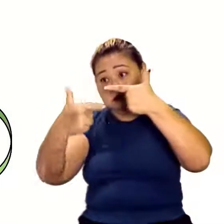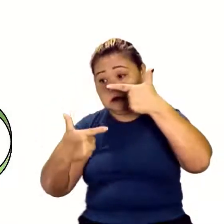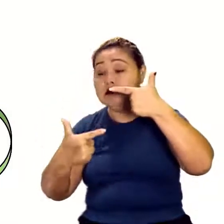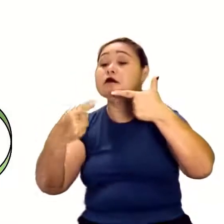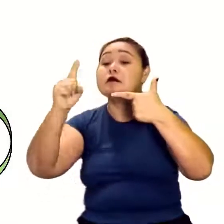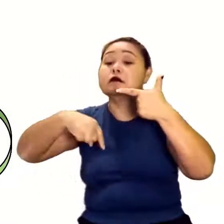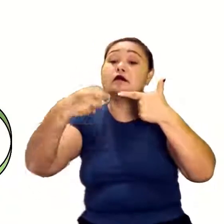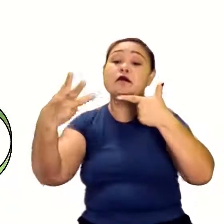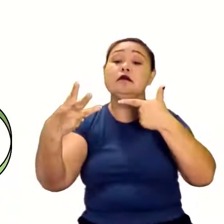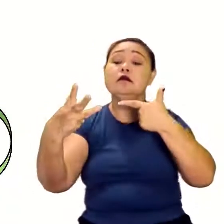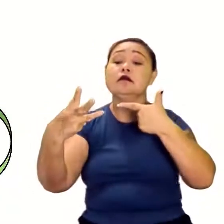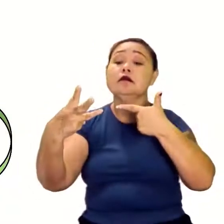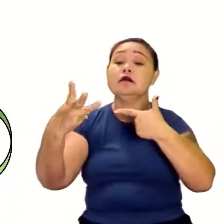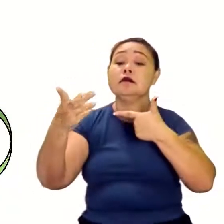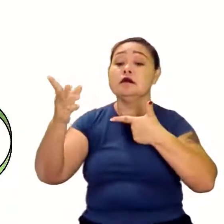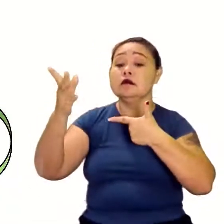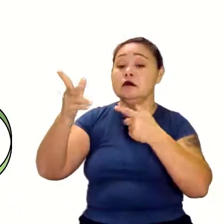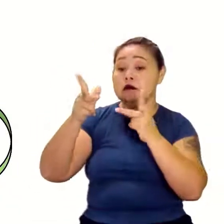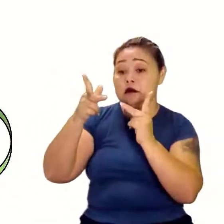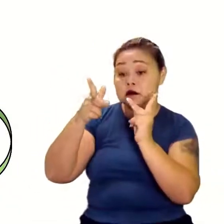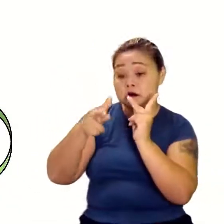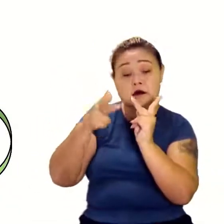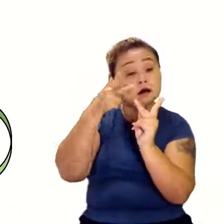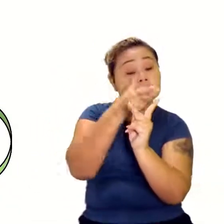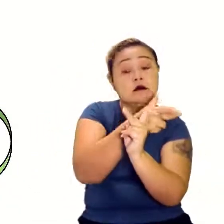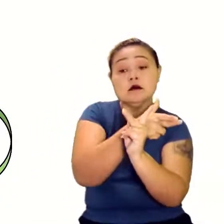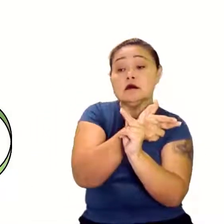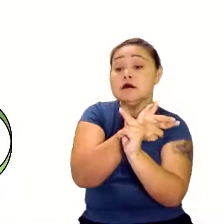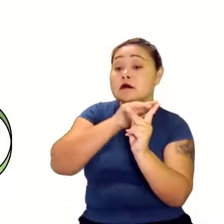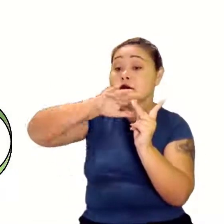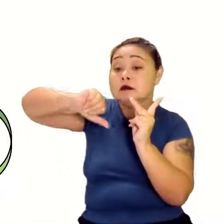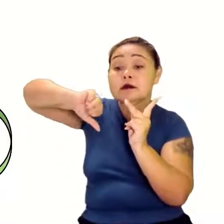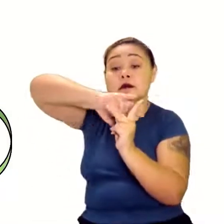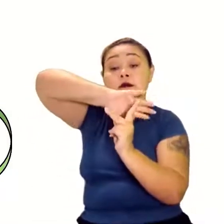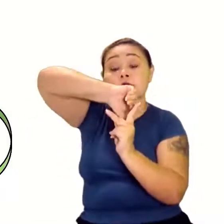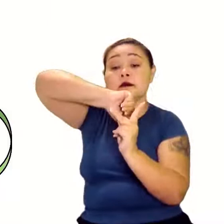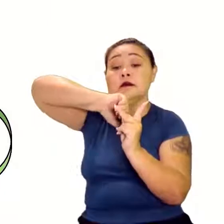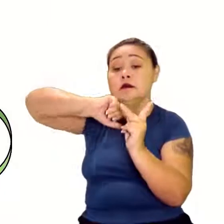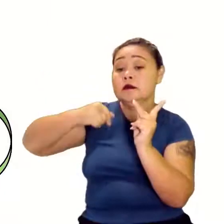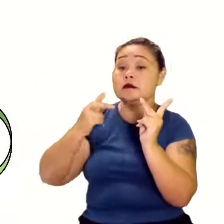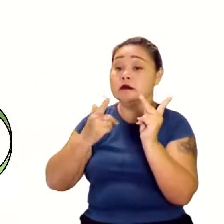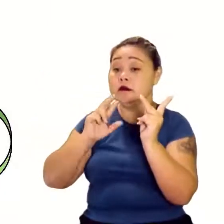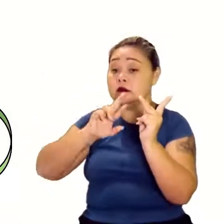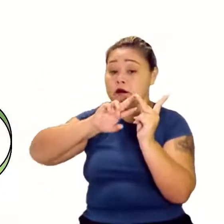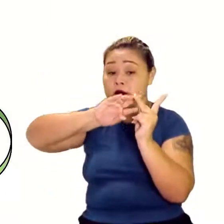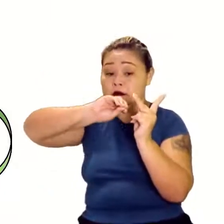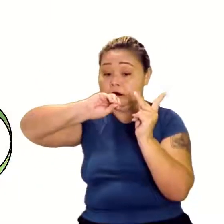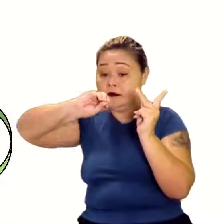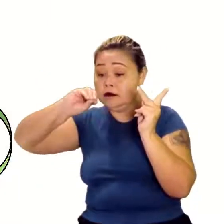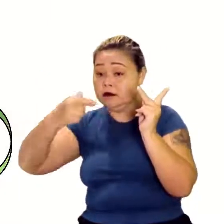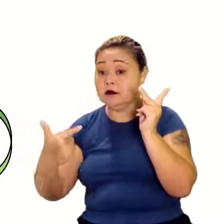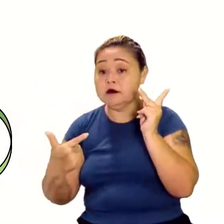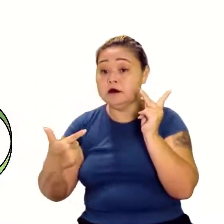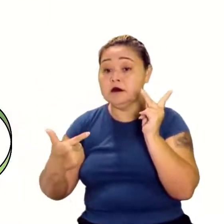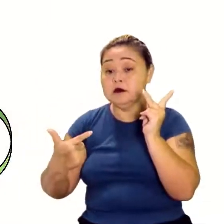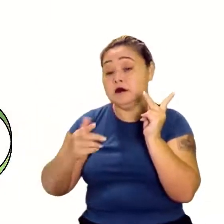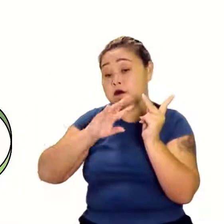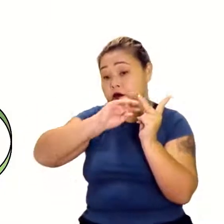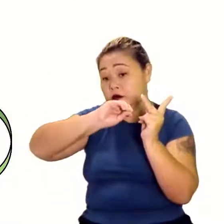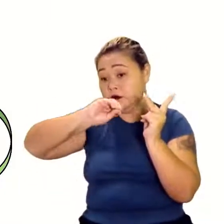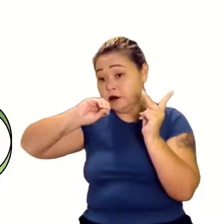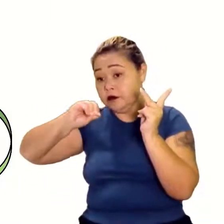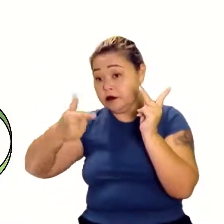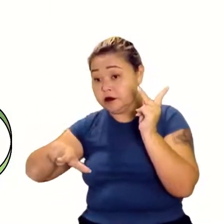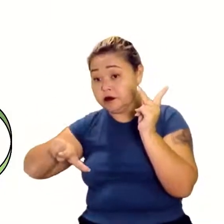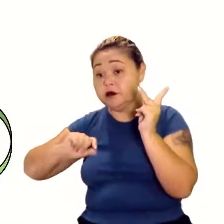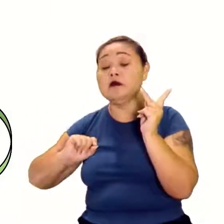ao cubo. A gente elimina o índice, o radical e o expoente e ficamos com o mesmo valor. Então,